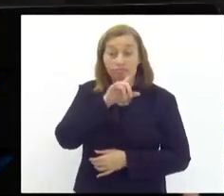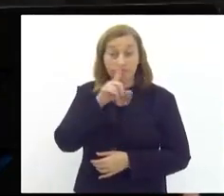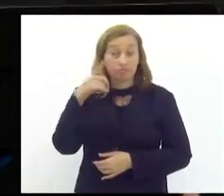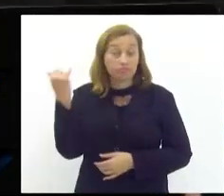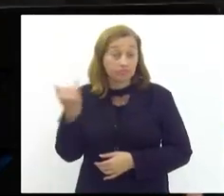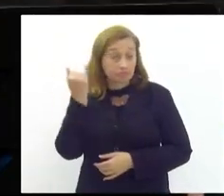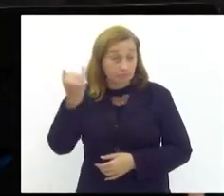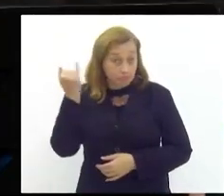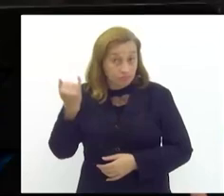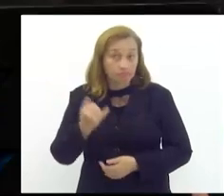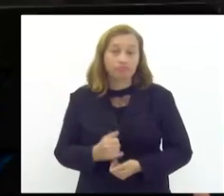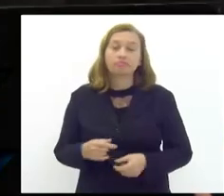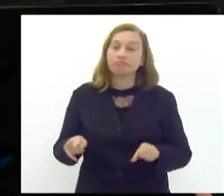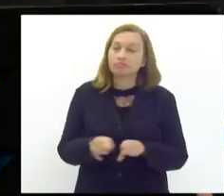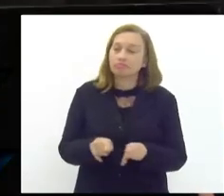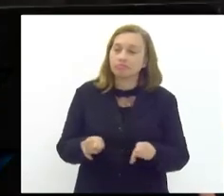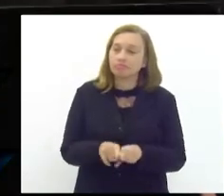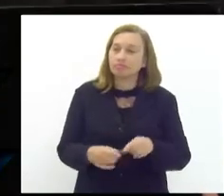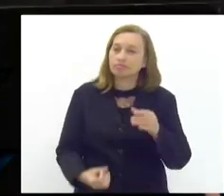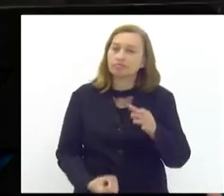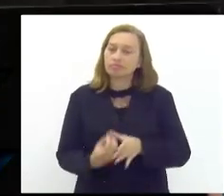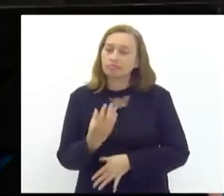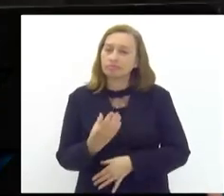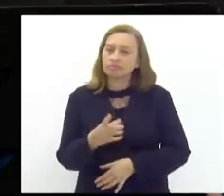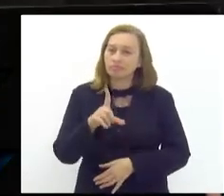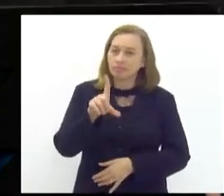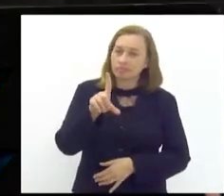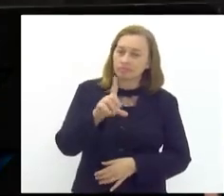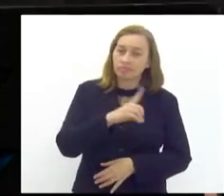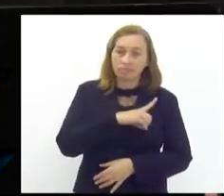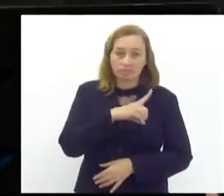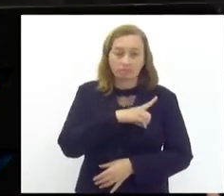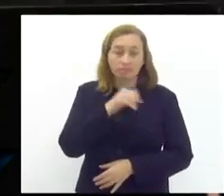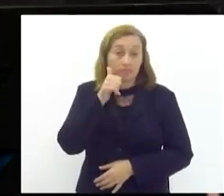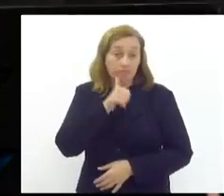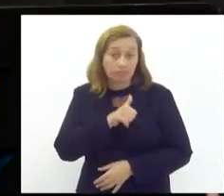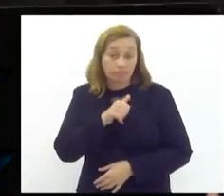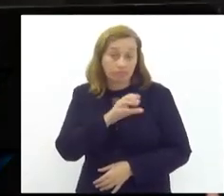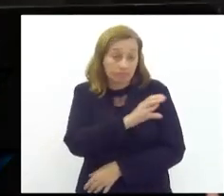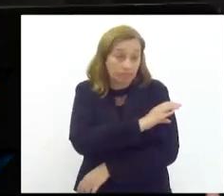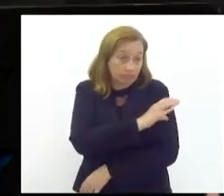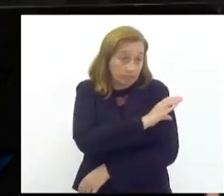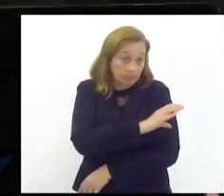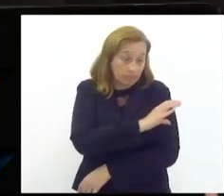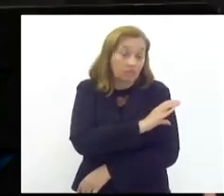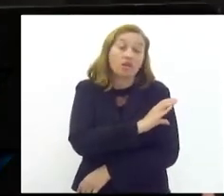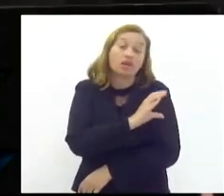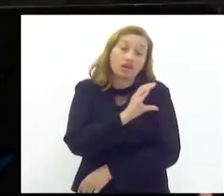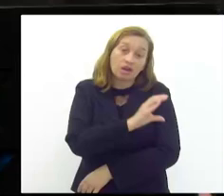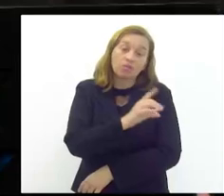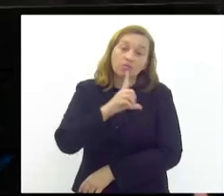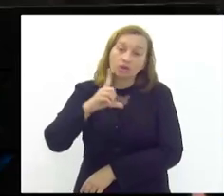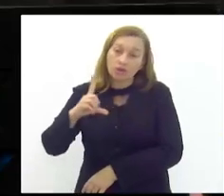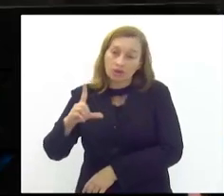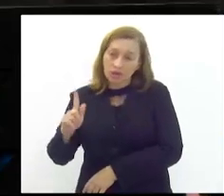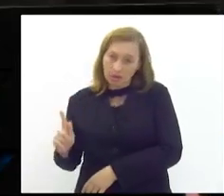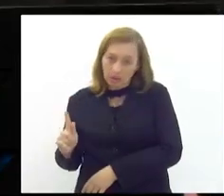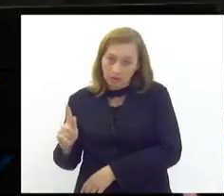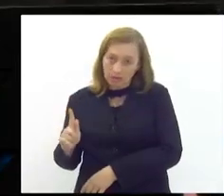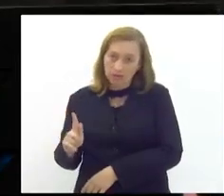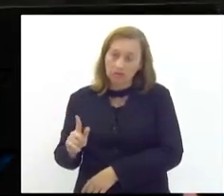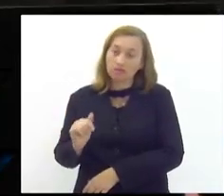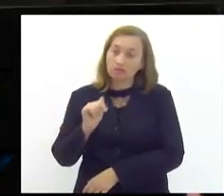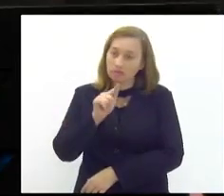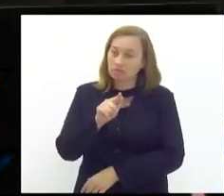também foi instalado uma Dean em Campo Grande a zona oeste ele também tem altos índices de registros de violência